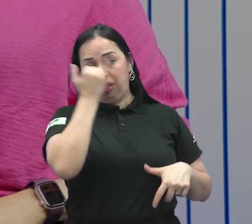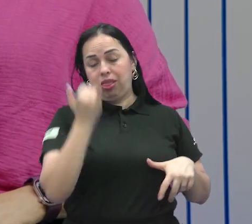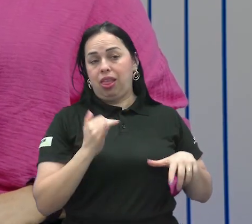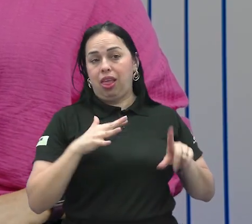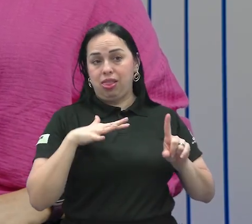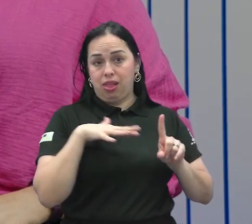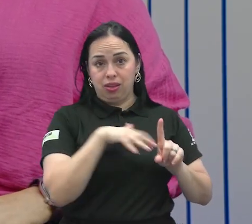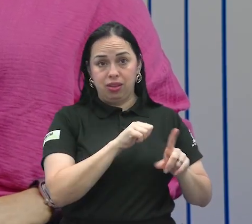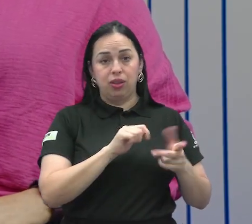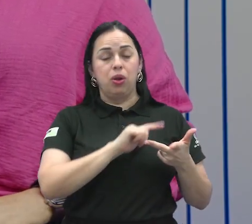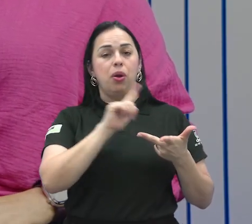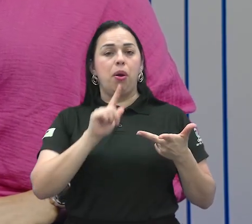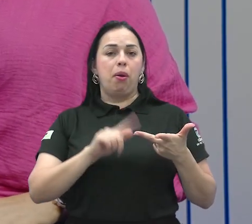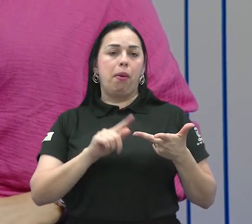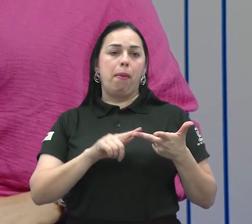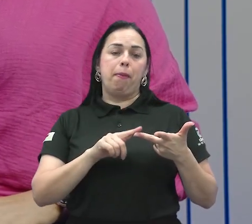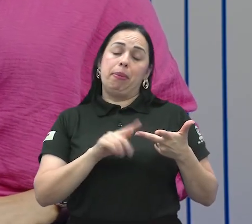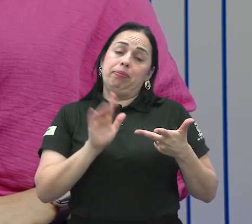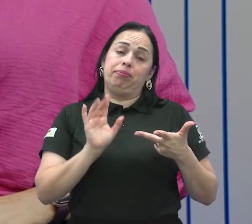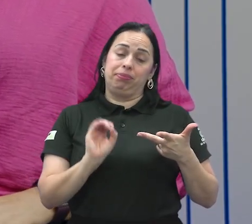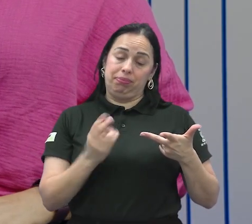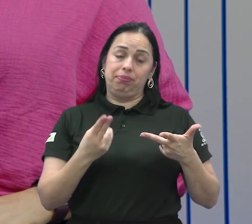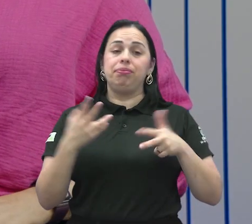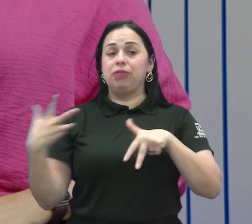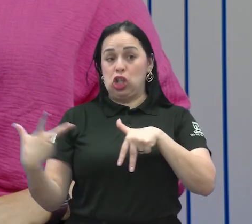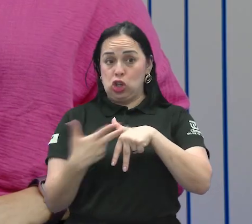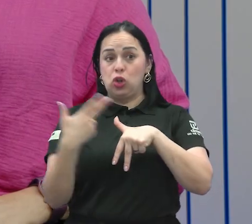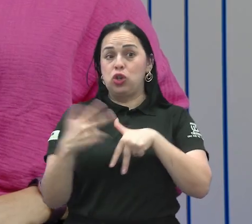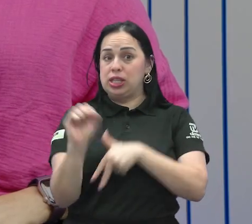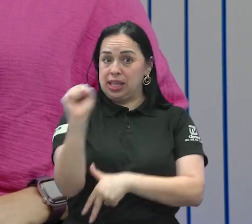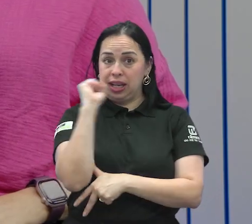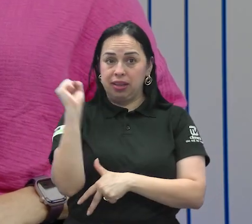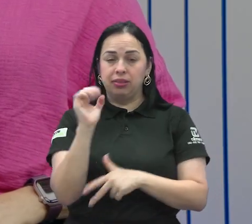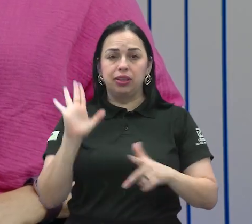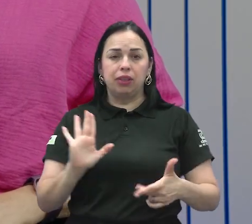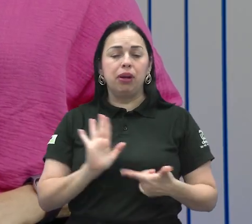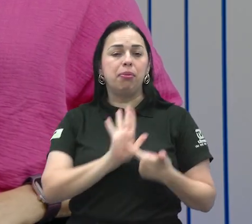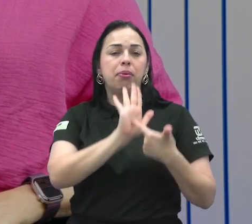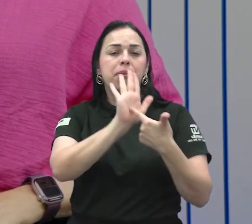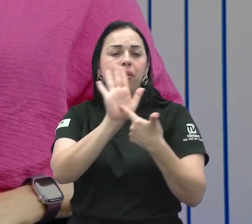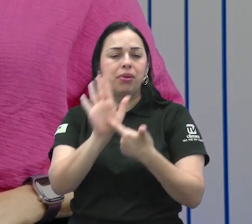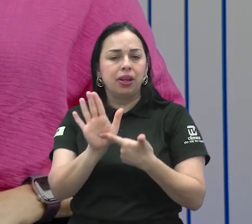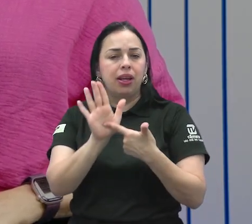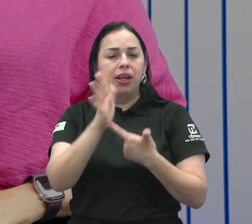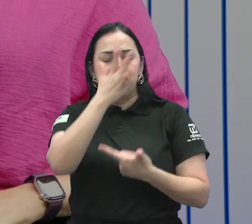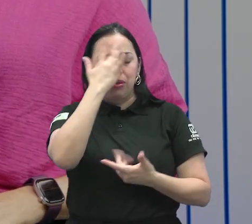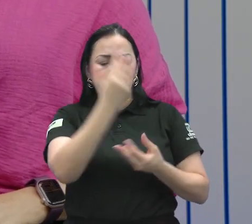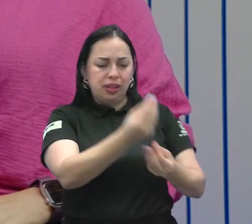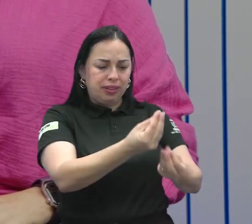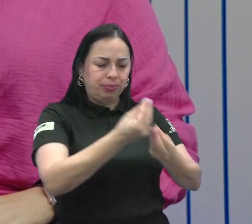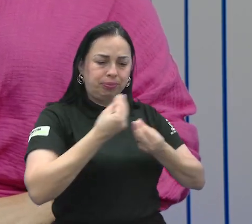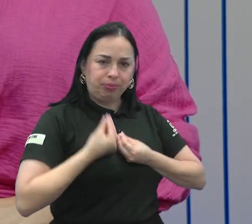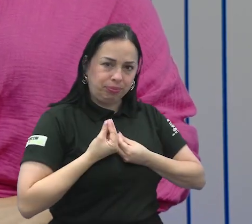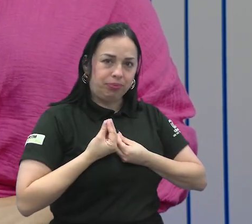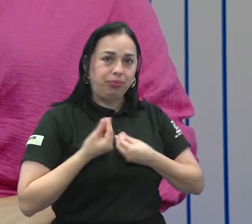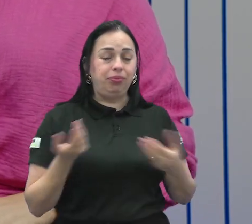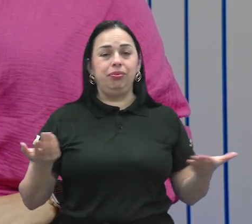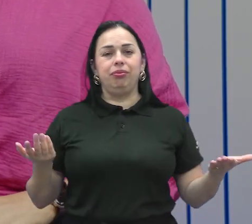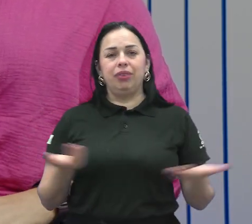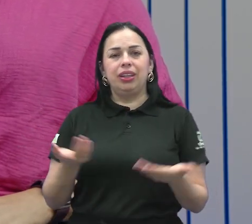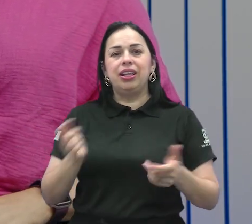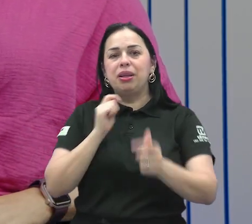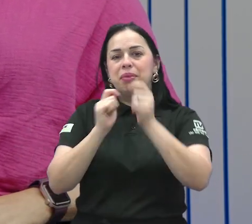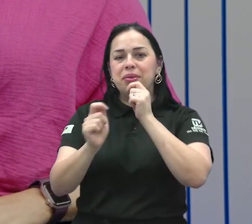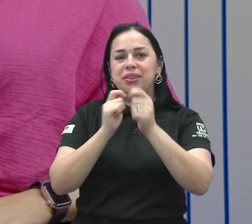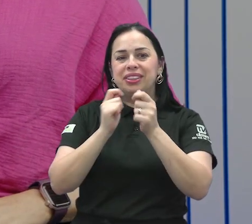de acidentes ou pessoas que passam por cirurgias complexas. Para mostrar o rosto de quem tem a vida transformada por